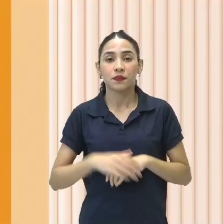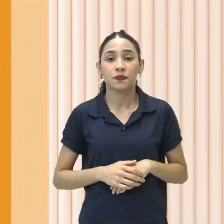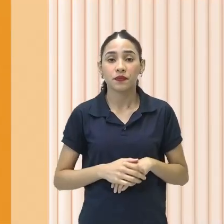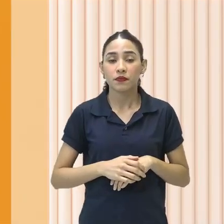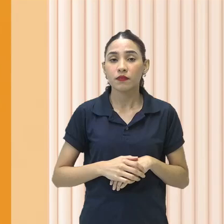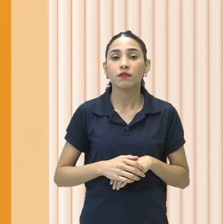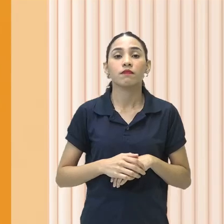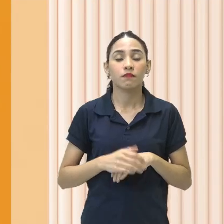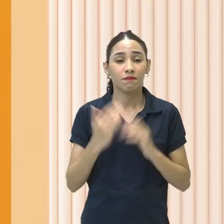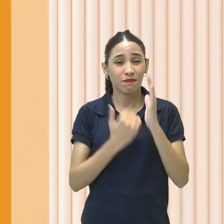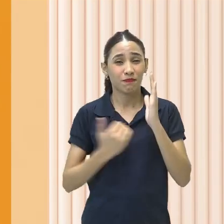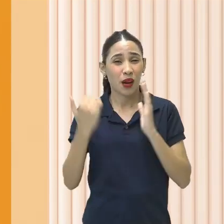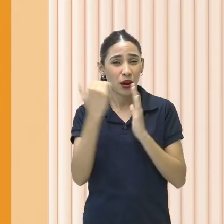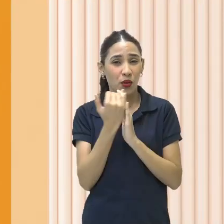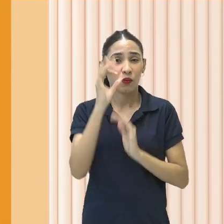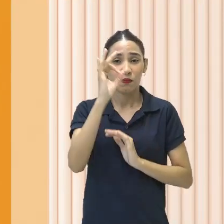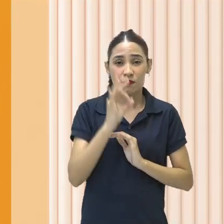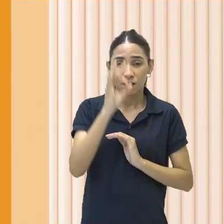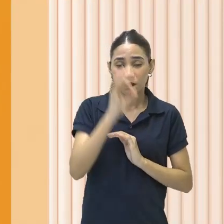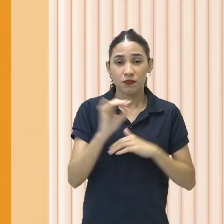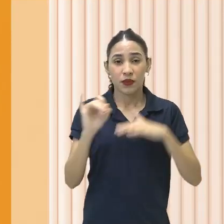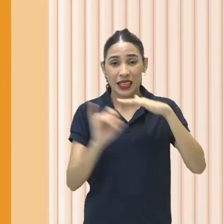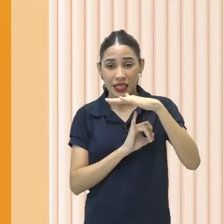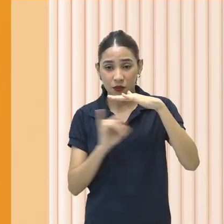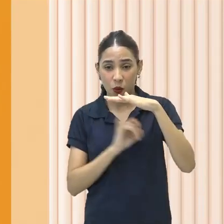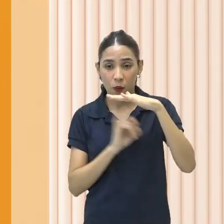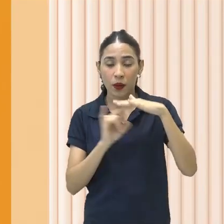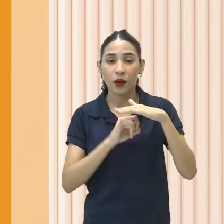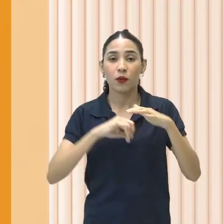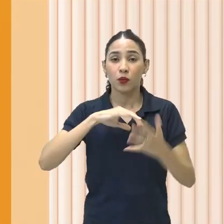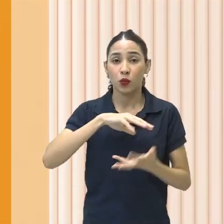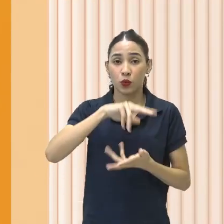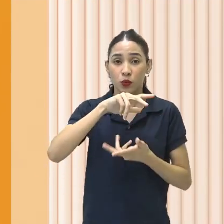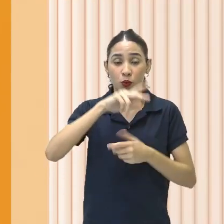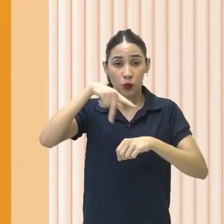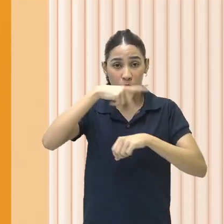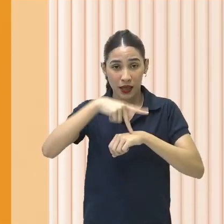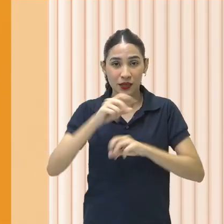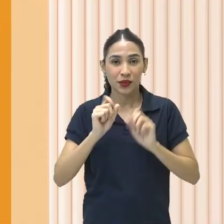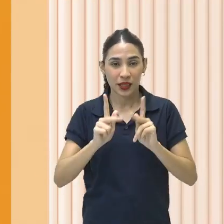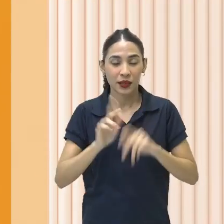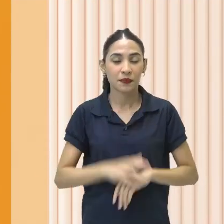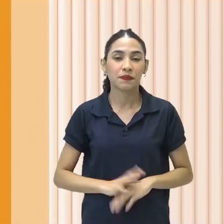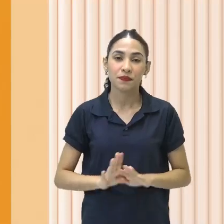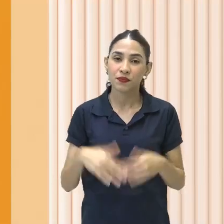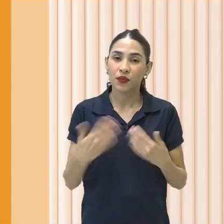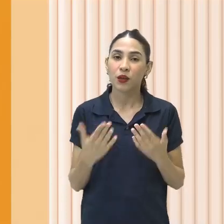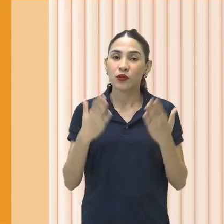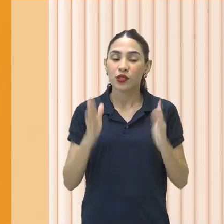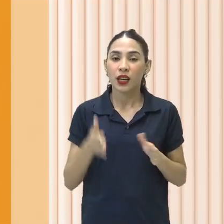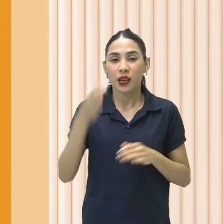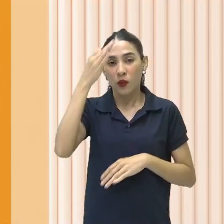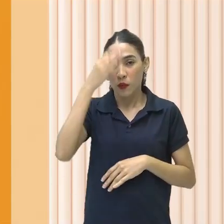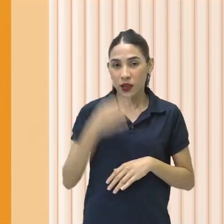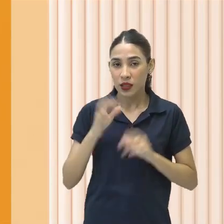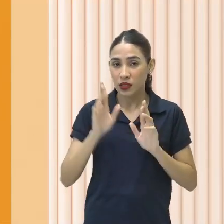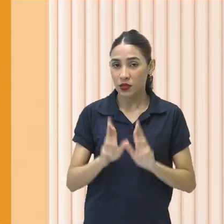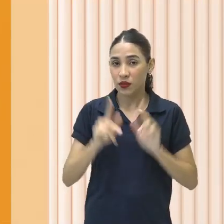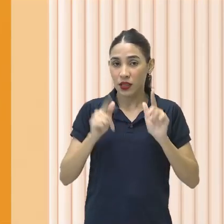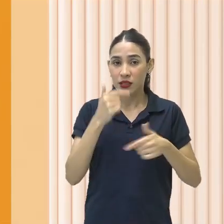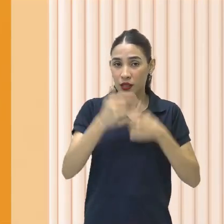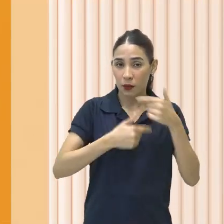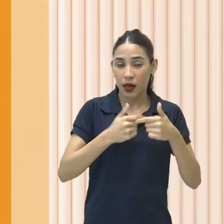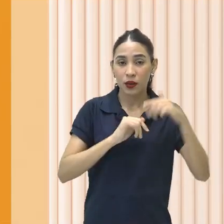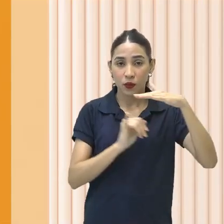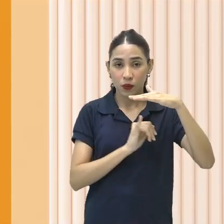5ª maior taxa de trabalho informal do país, certo? Então, nós já compreendemos a distinção entre o